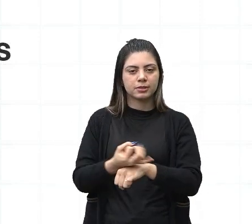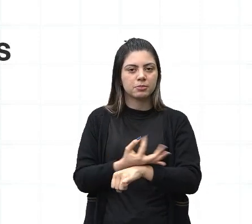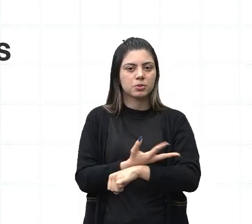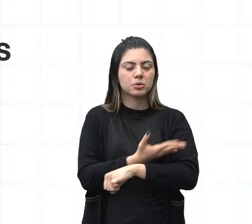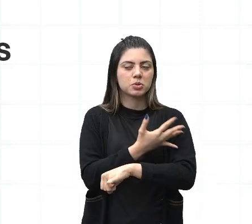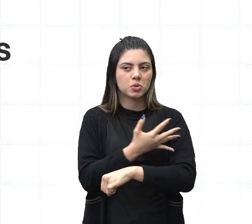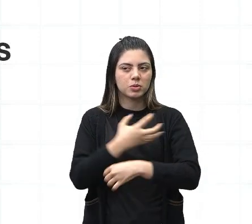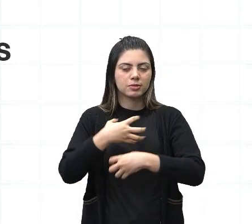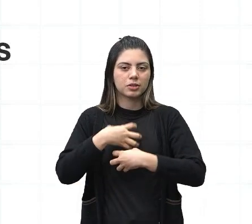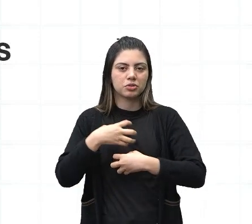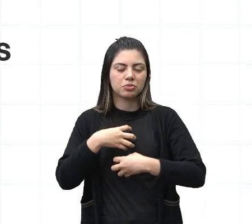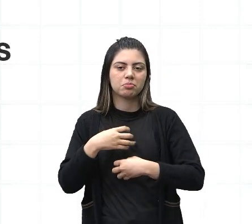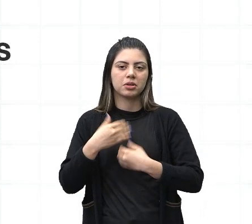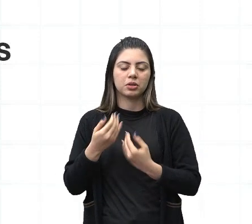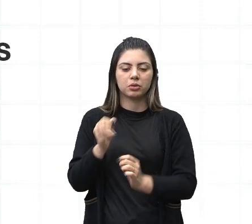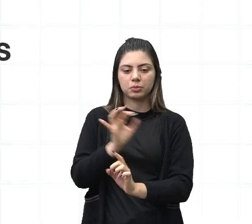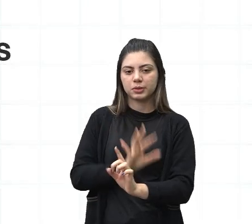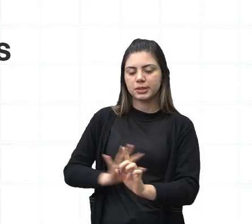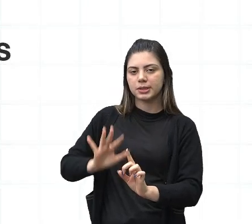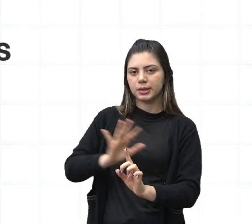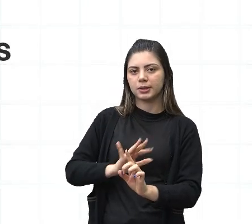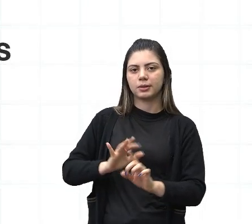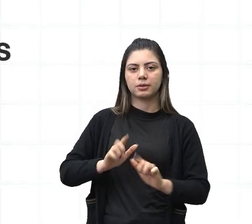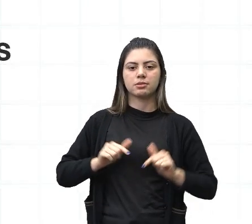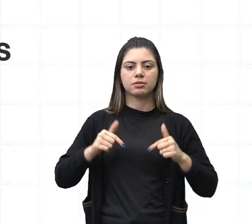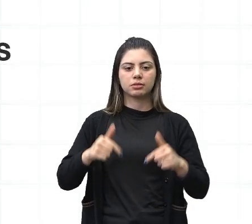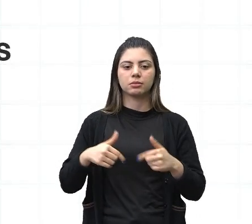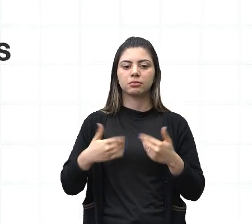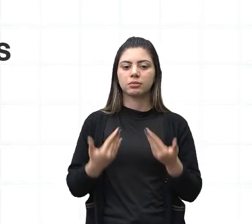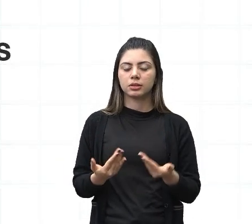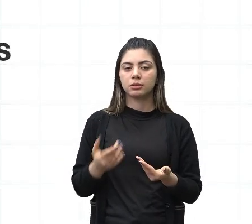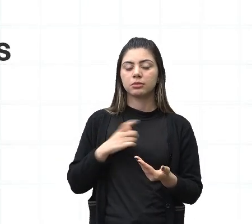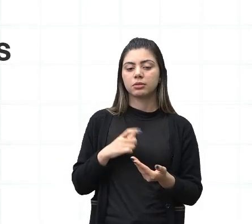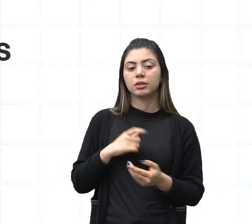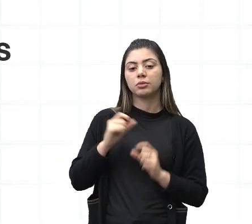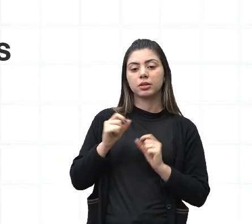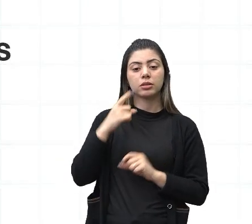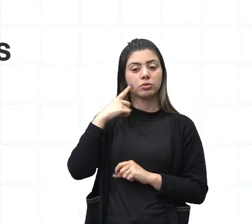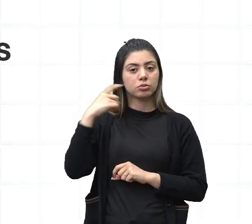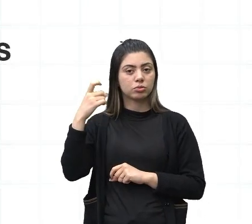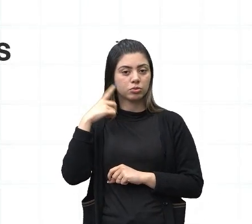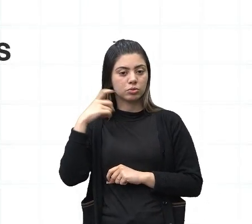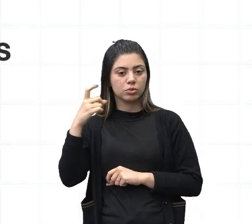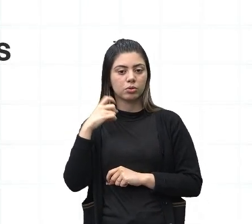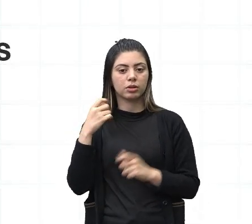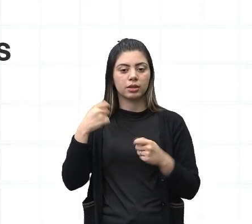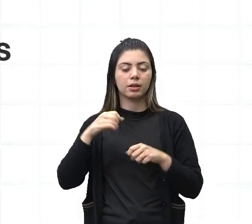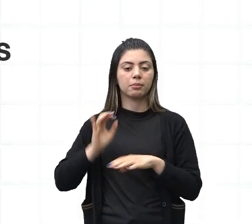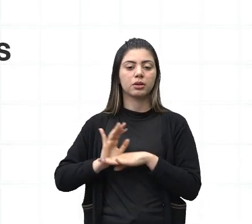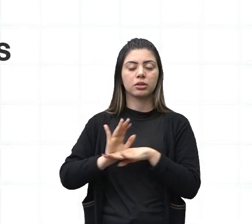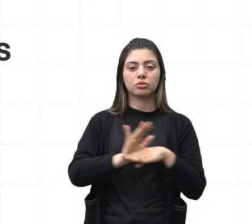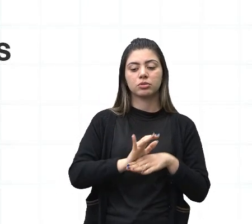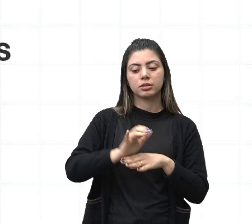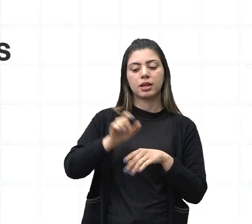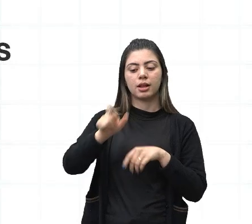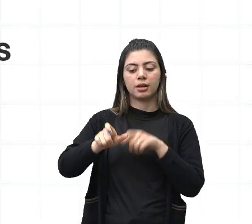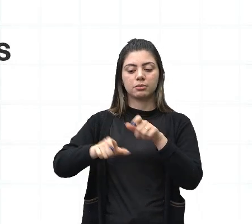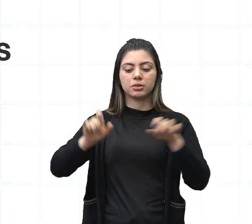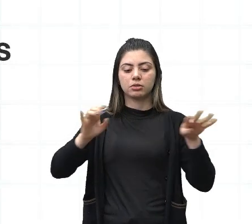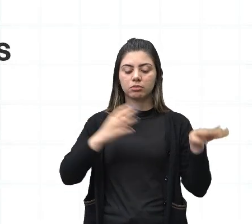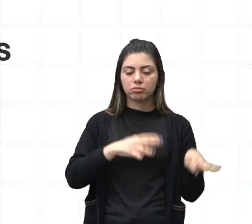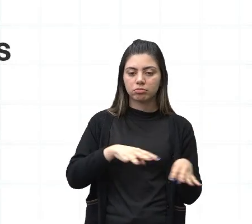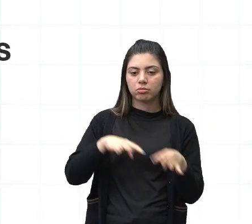O sonoplasta trabalha os elementos sonoros, ajudando a envolver o público